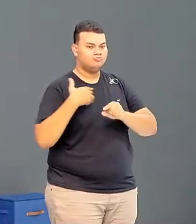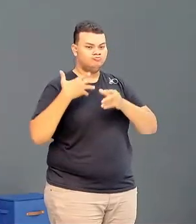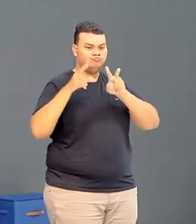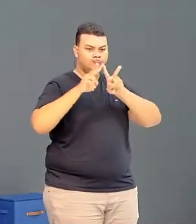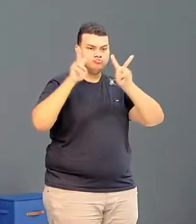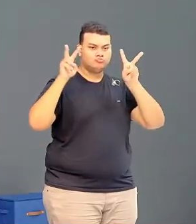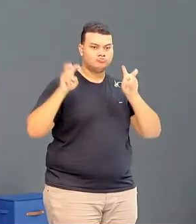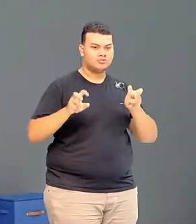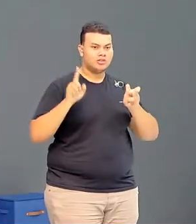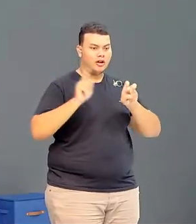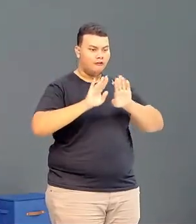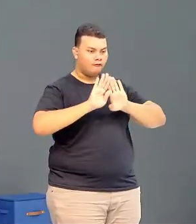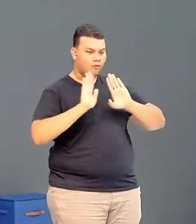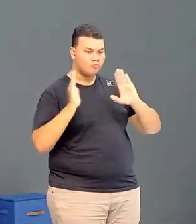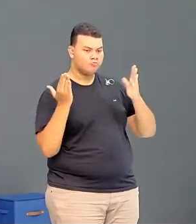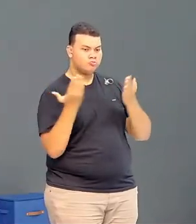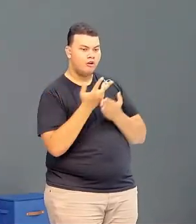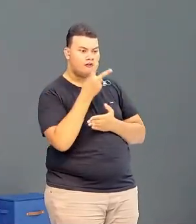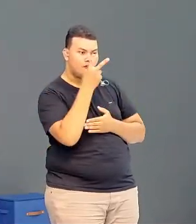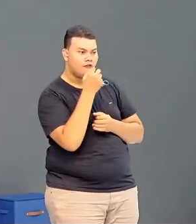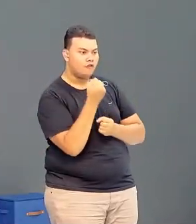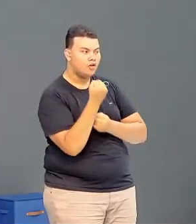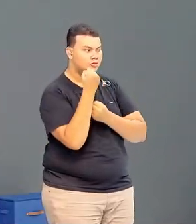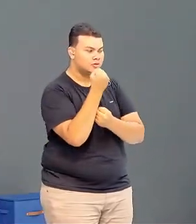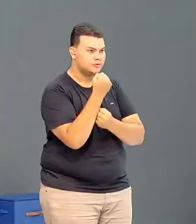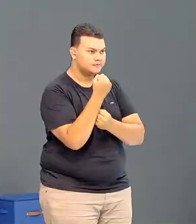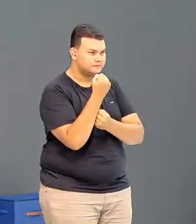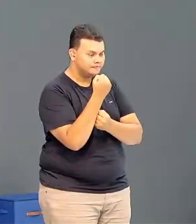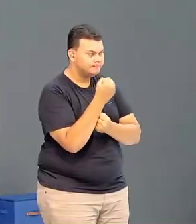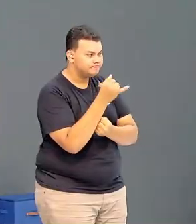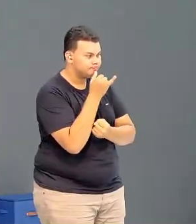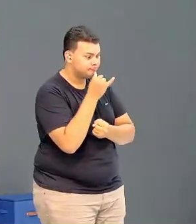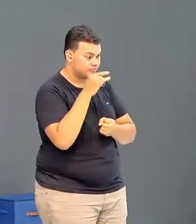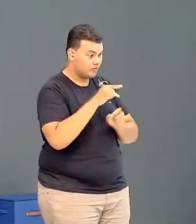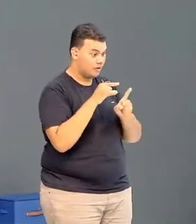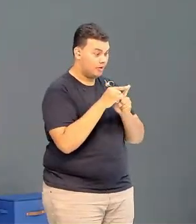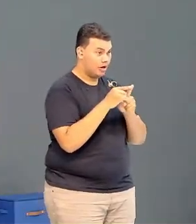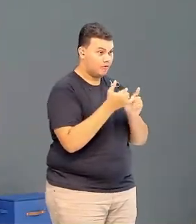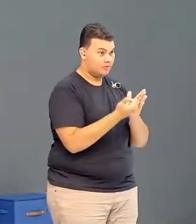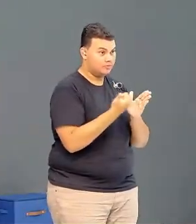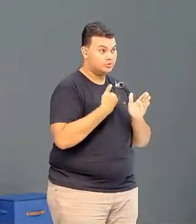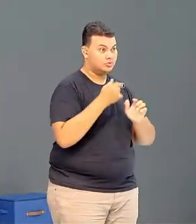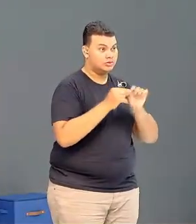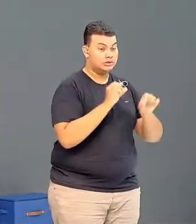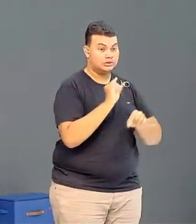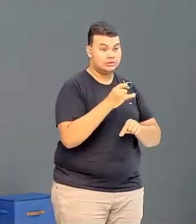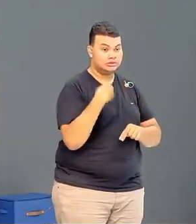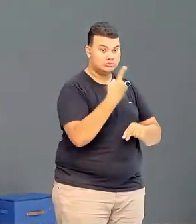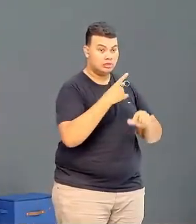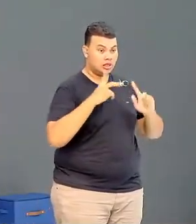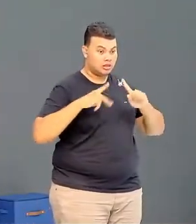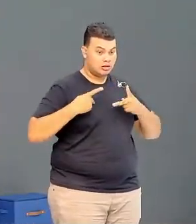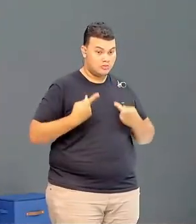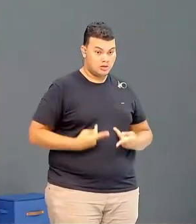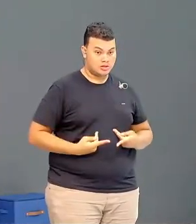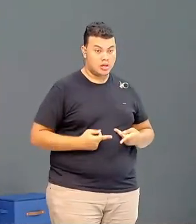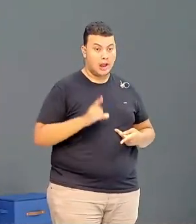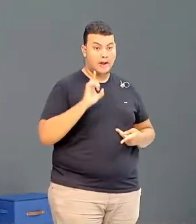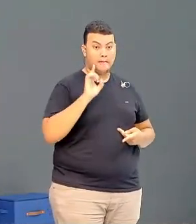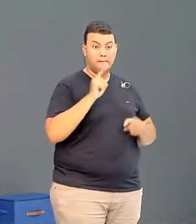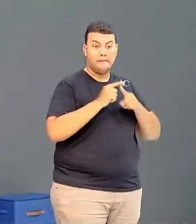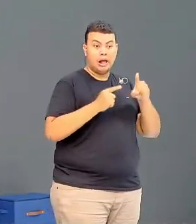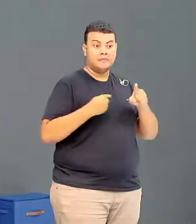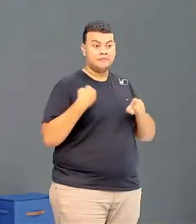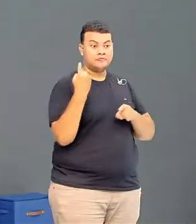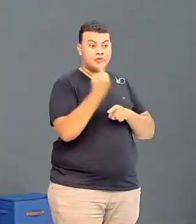fortalezas. A palavra diz que, embora sejamos humanos, a nossa luta não é no